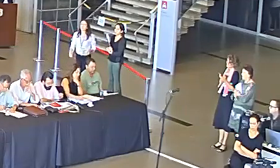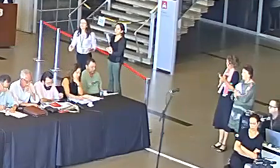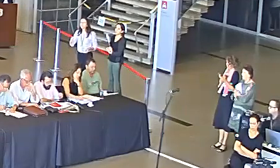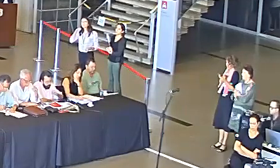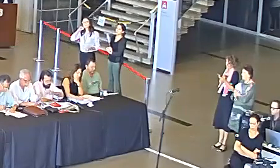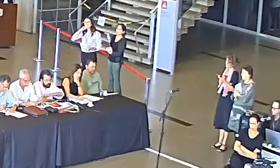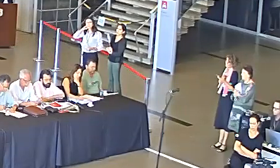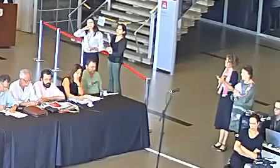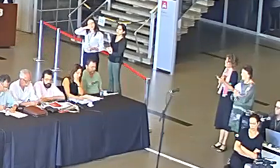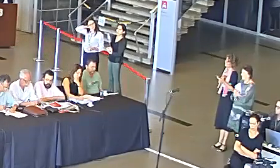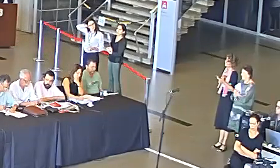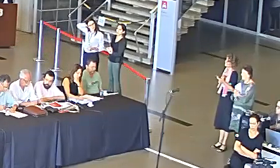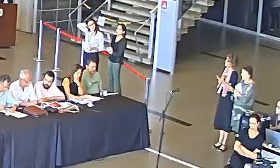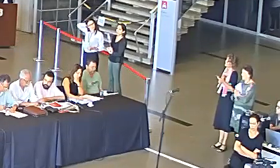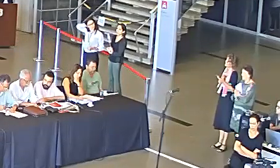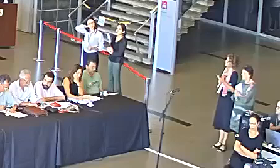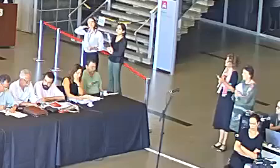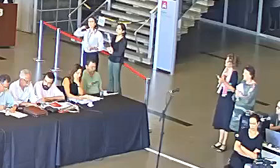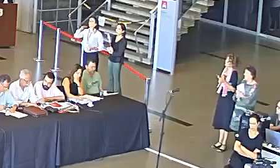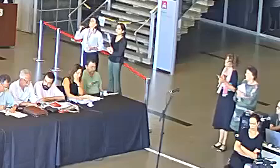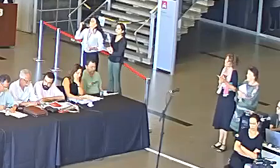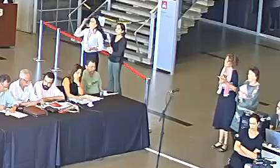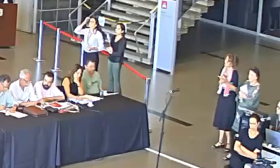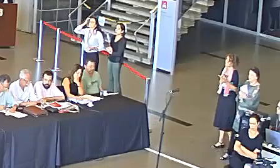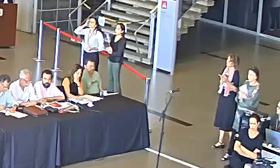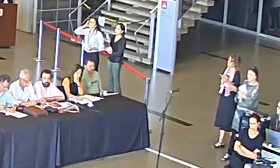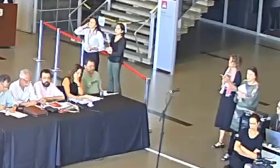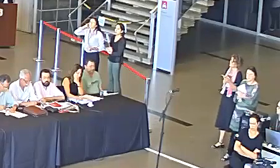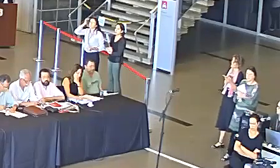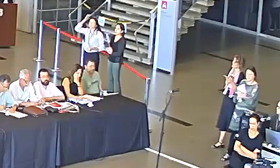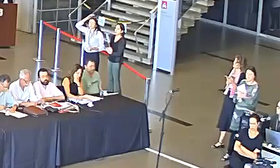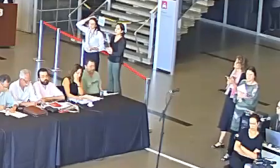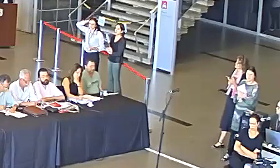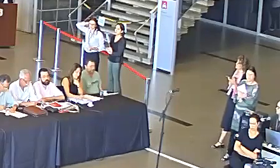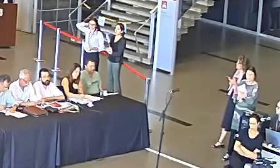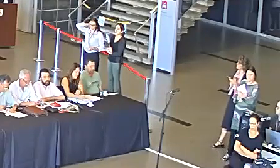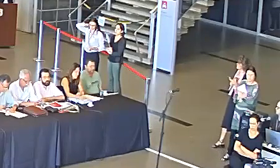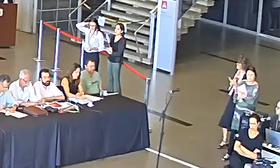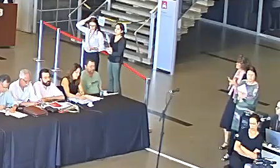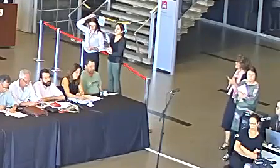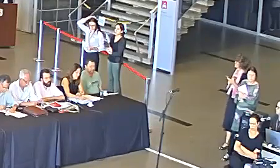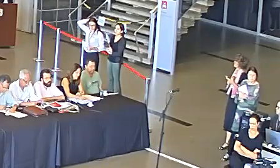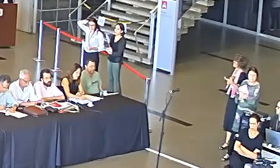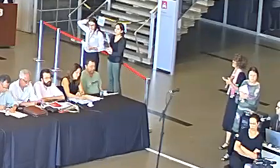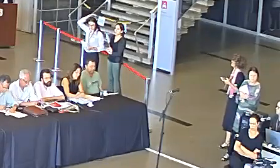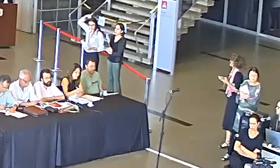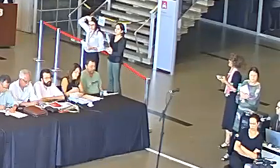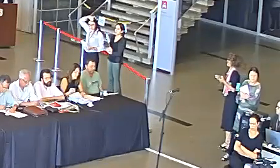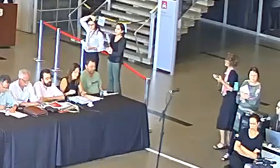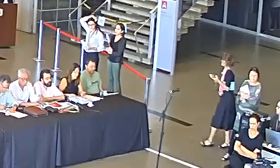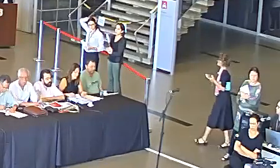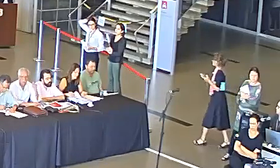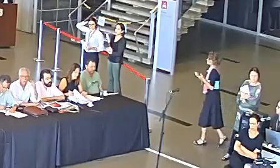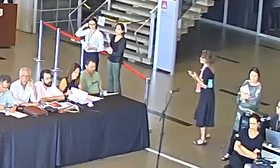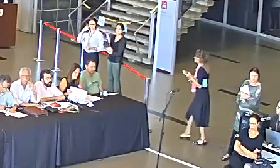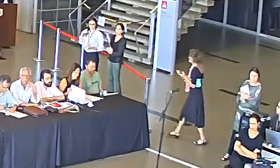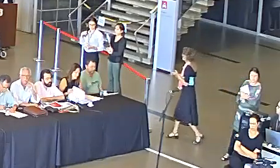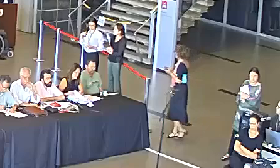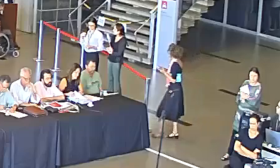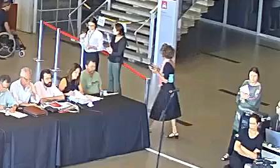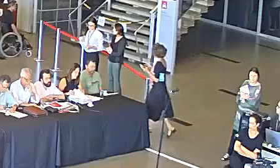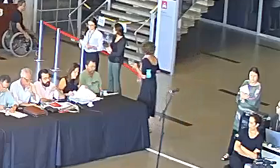Deputado Zé Guilherme antes disso só dizer eh da Felicidade aqui de poder est como presidente